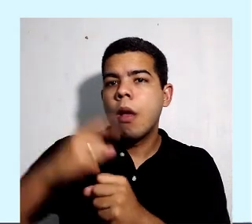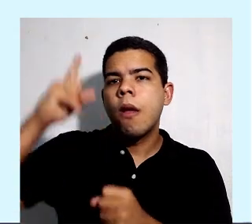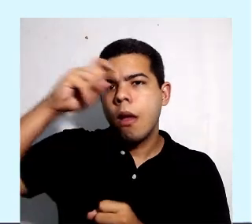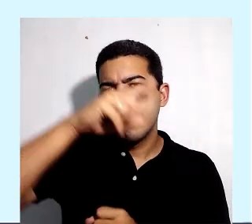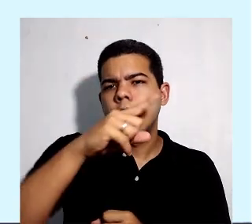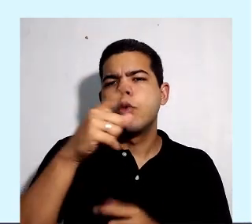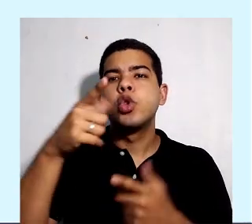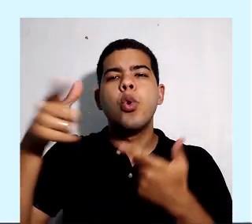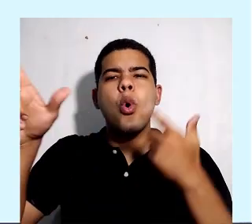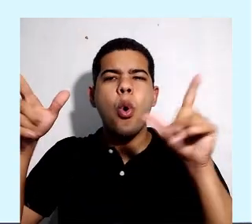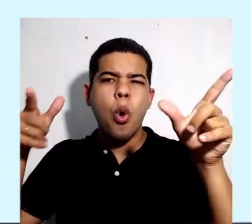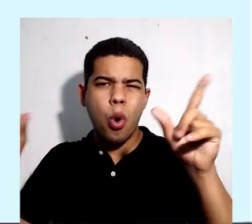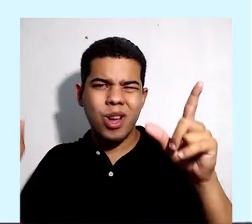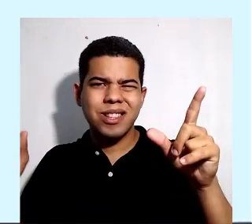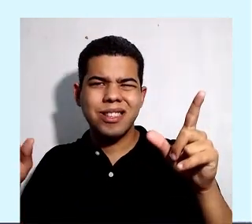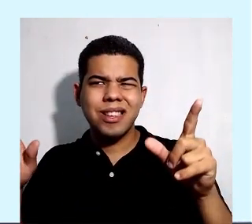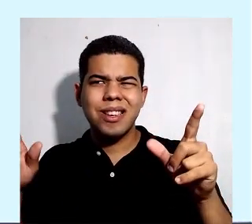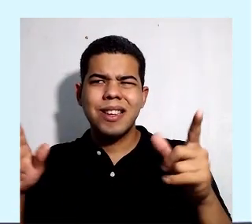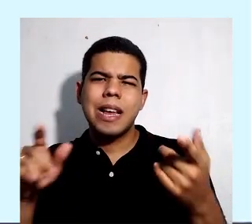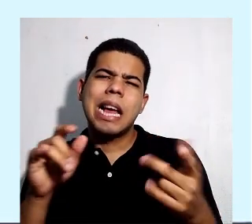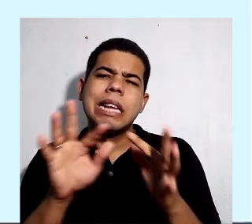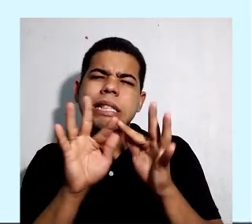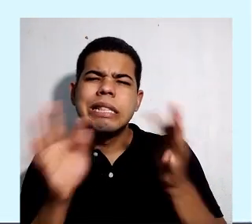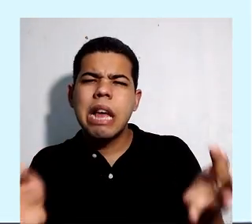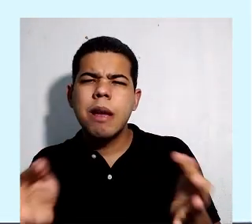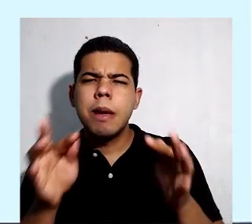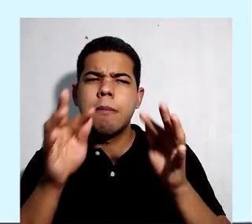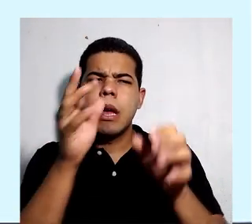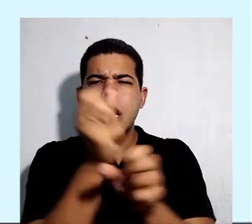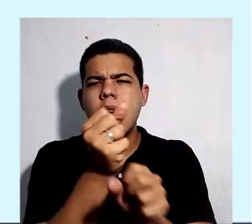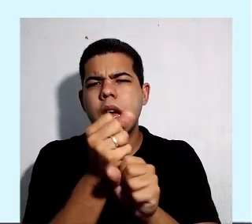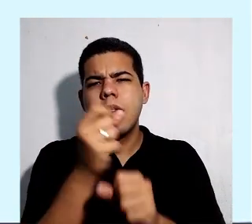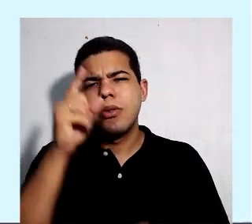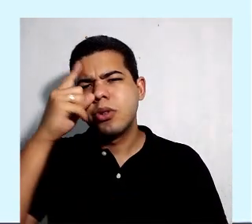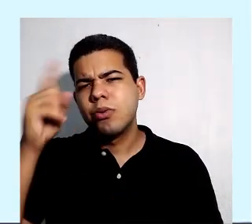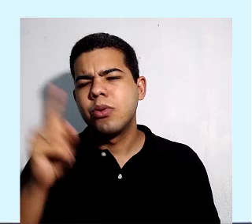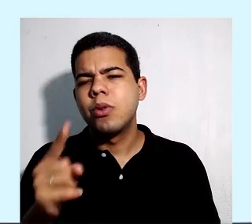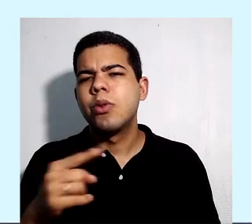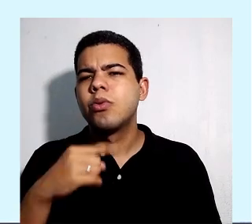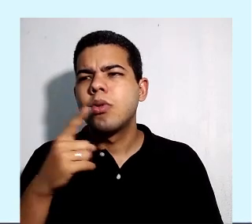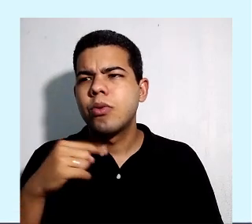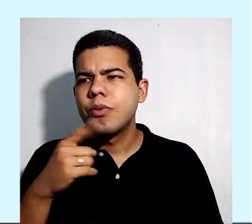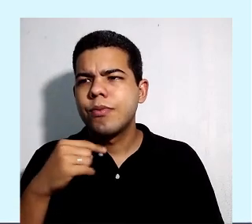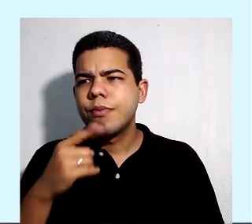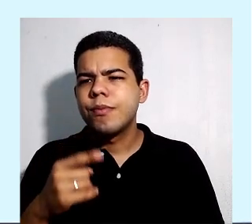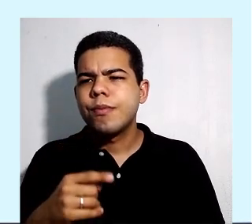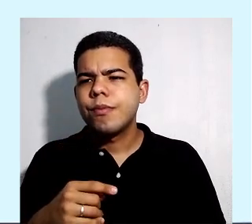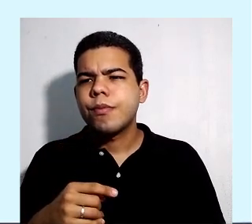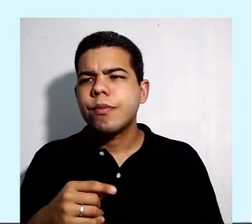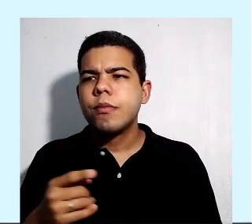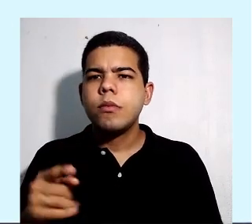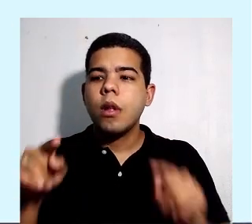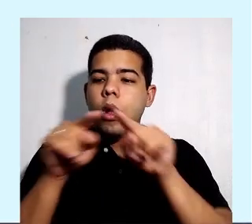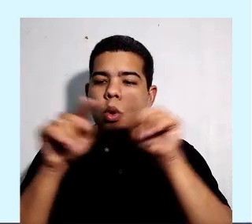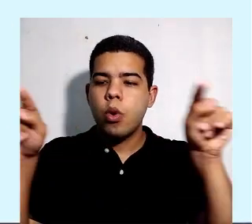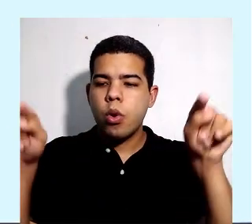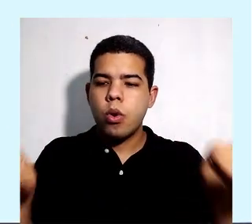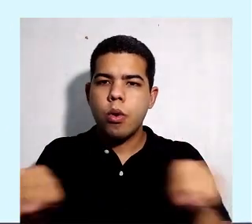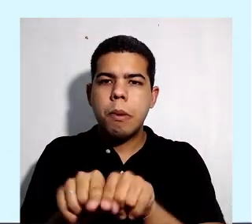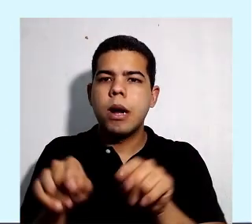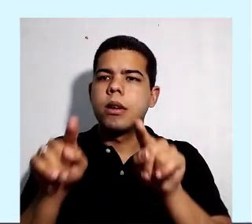de figuras que não são figuras simples de calcular. Por exemplo, figuras que não são